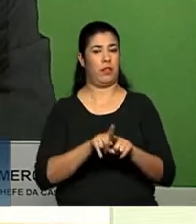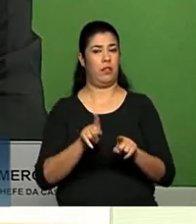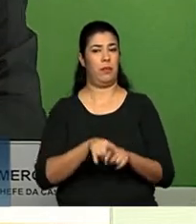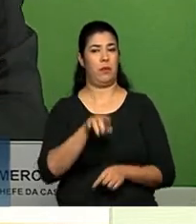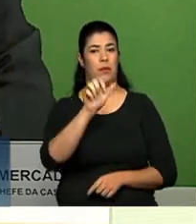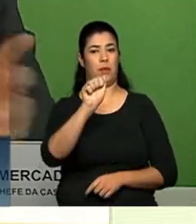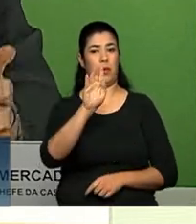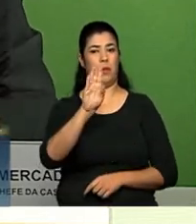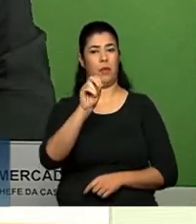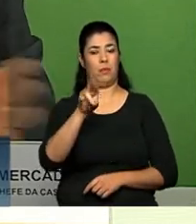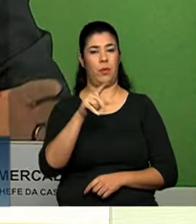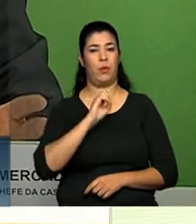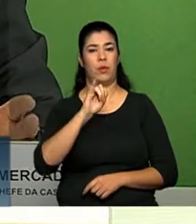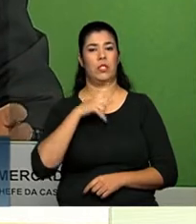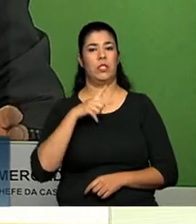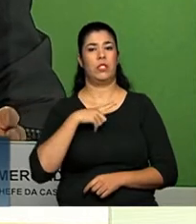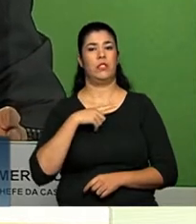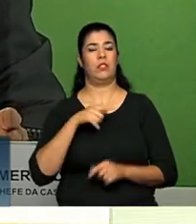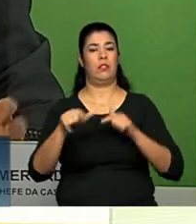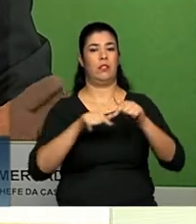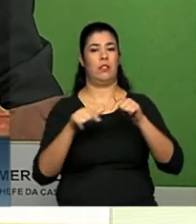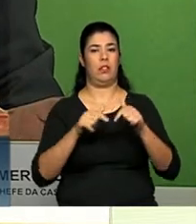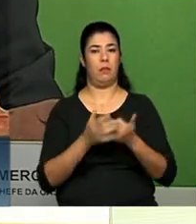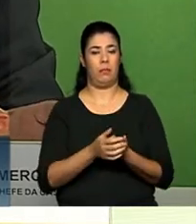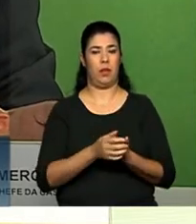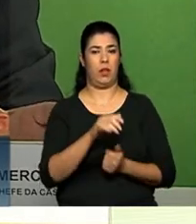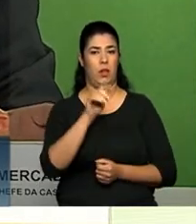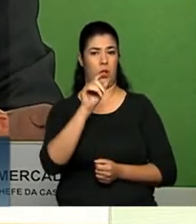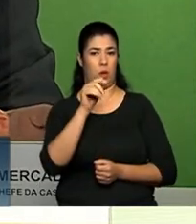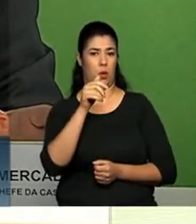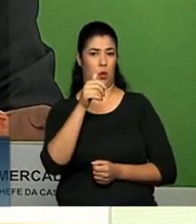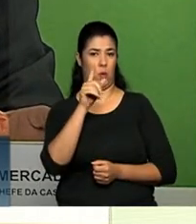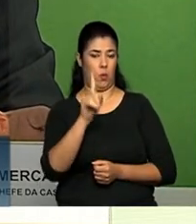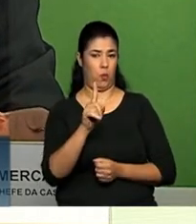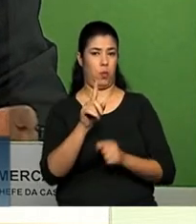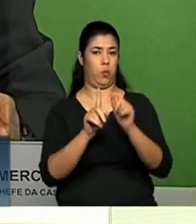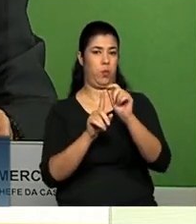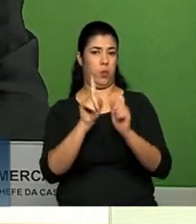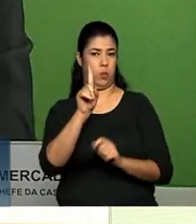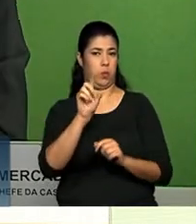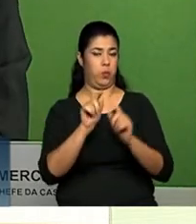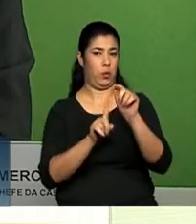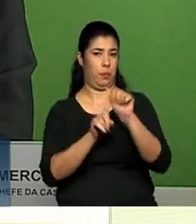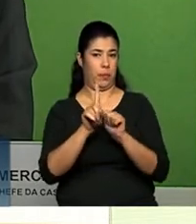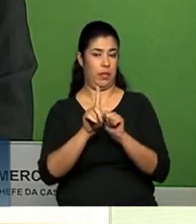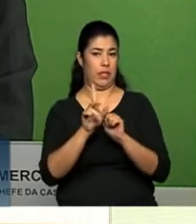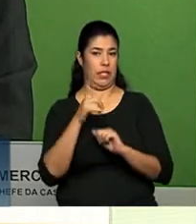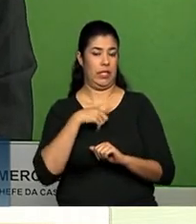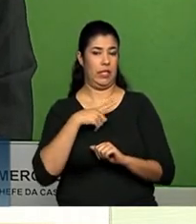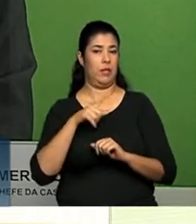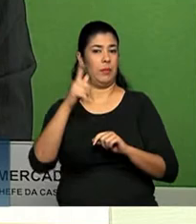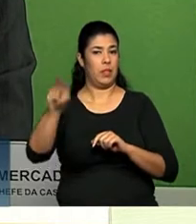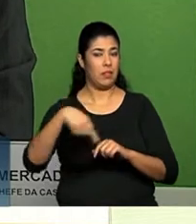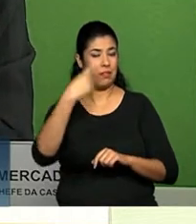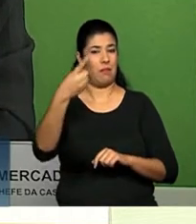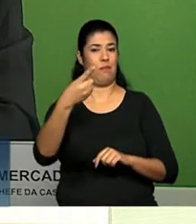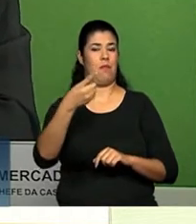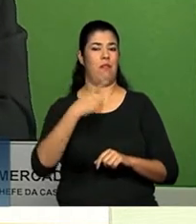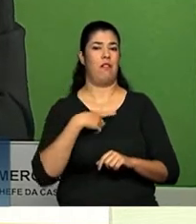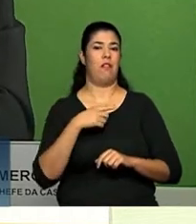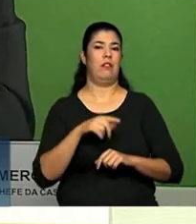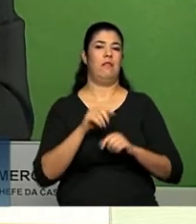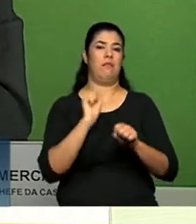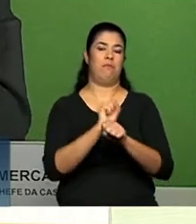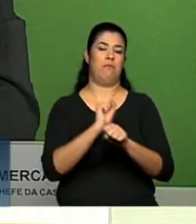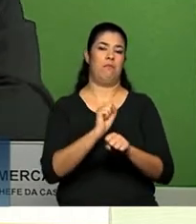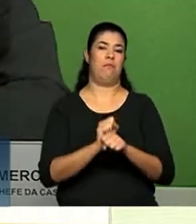porque hoje, se ele trabalhar um mês, ele já recebe um 14º salário, que é o abono salarial, e depois ele recebe o seguro-desemprego. Então, na